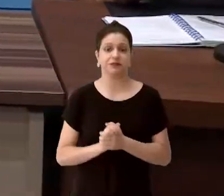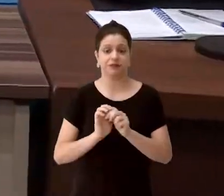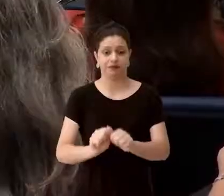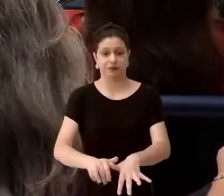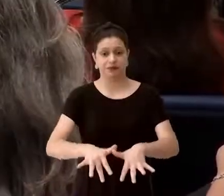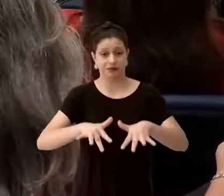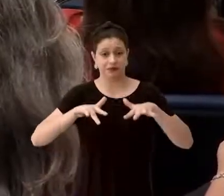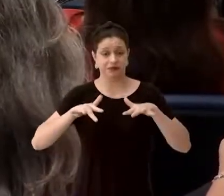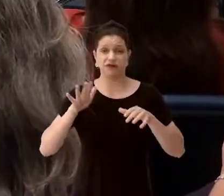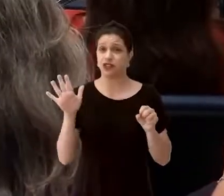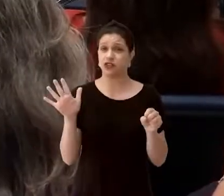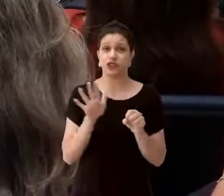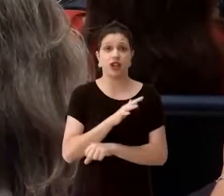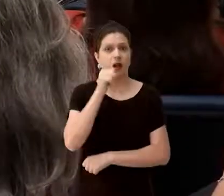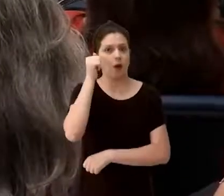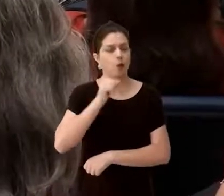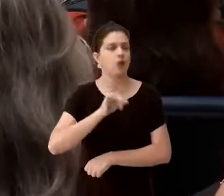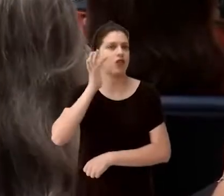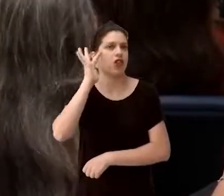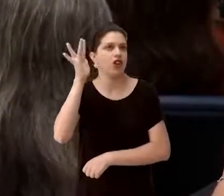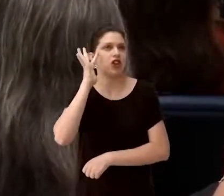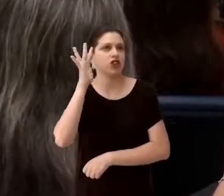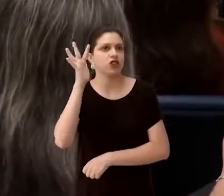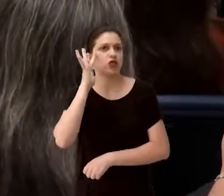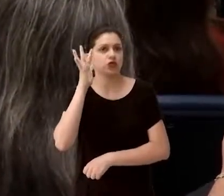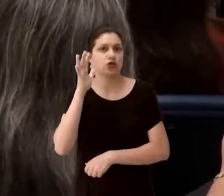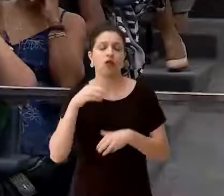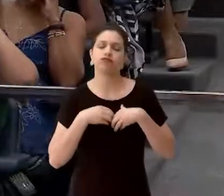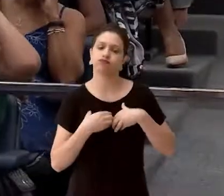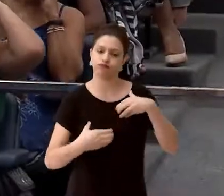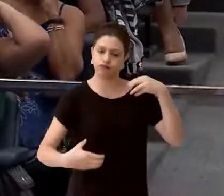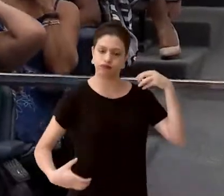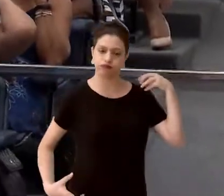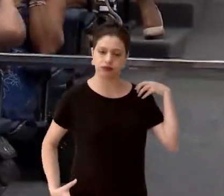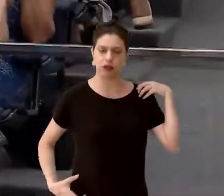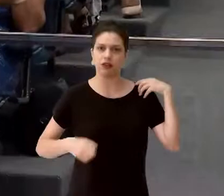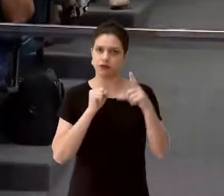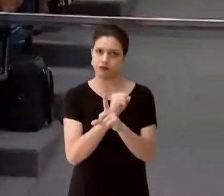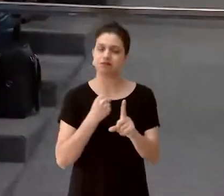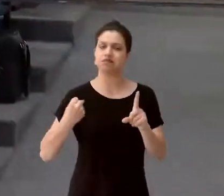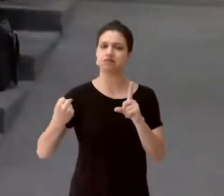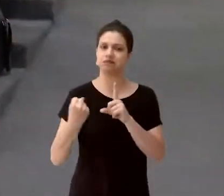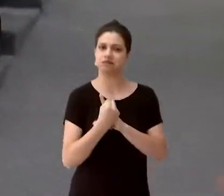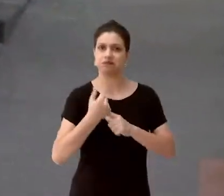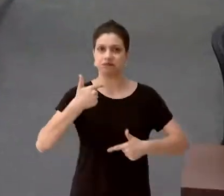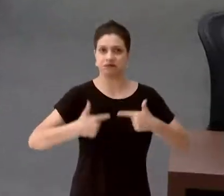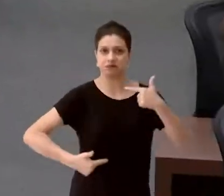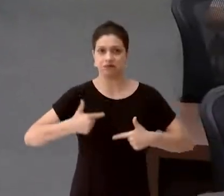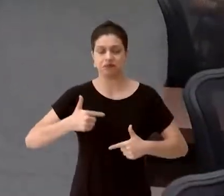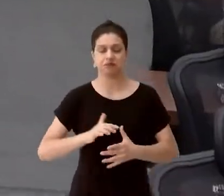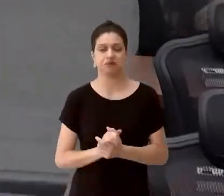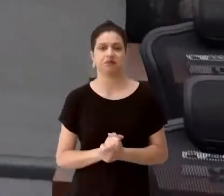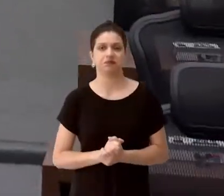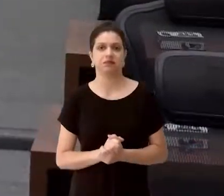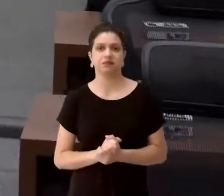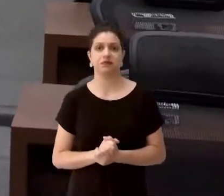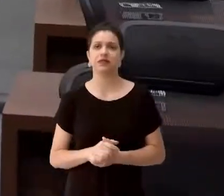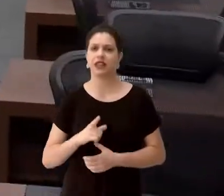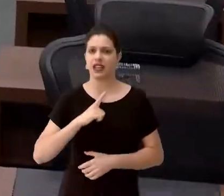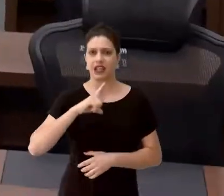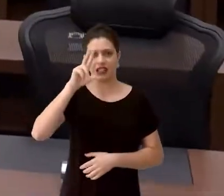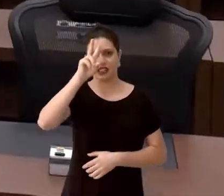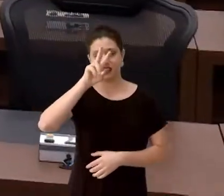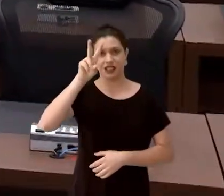política. O plenário da Casa de Leis lotou de mulheres que têm o sonho de assumir um cargo representativo na